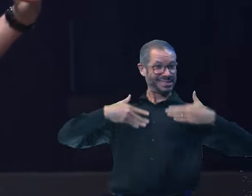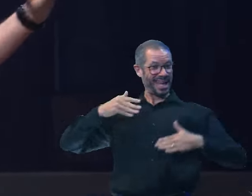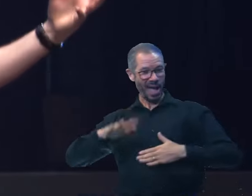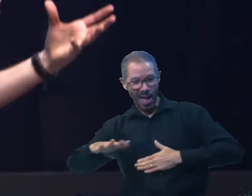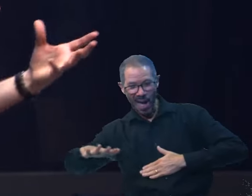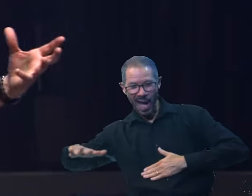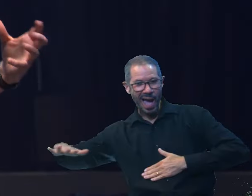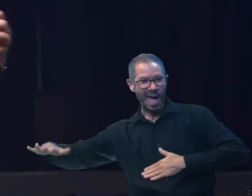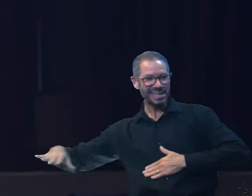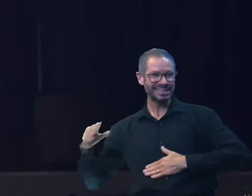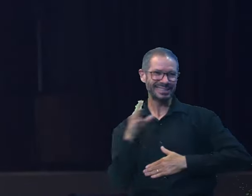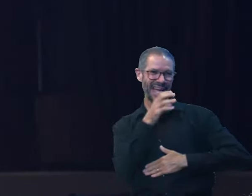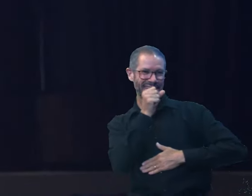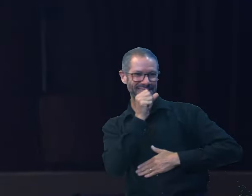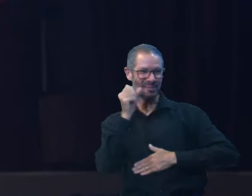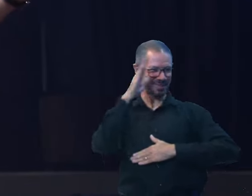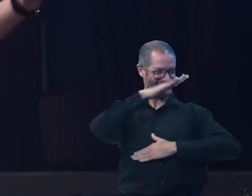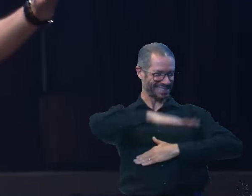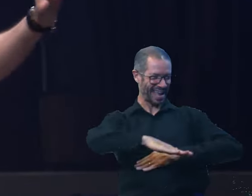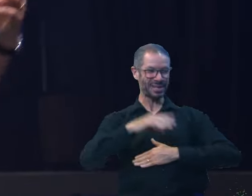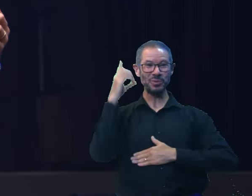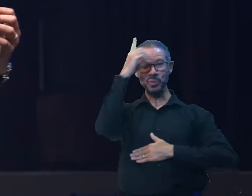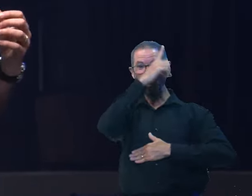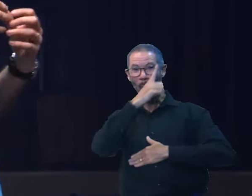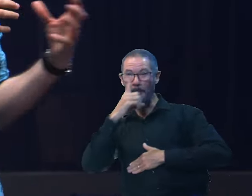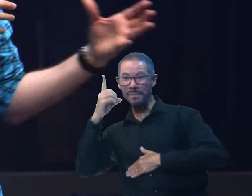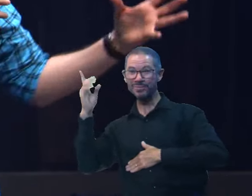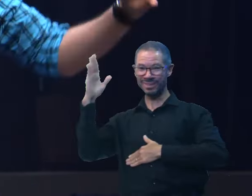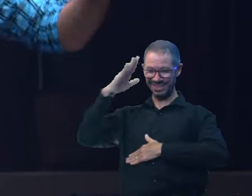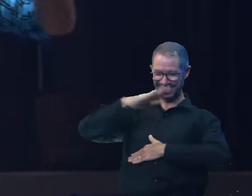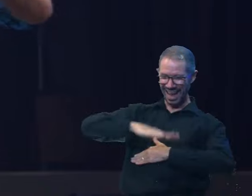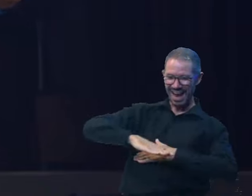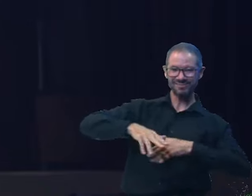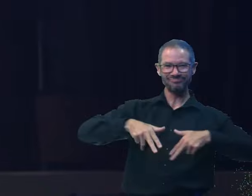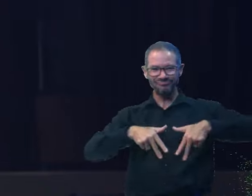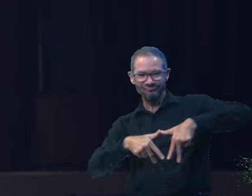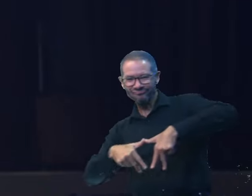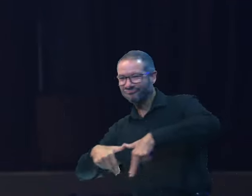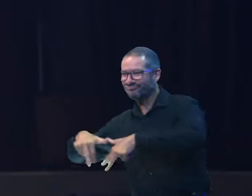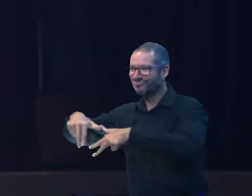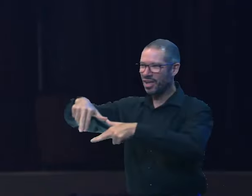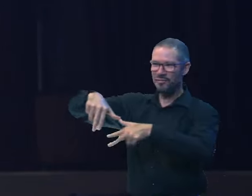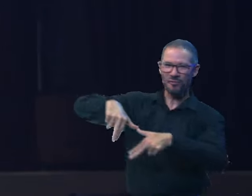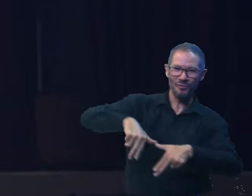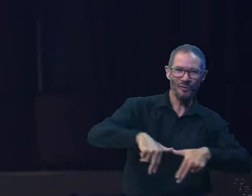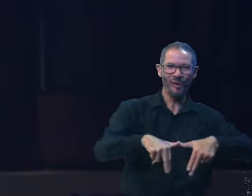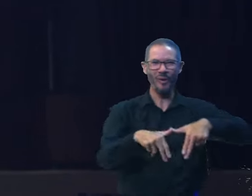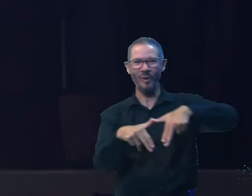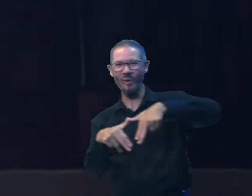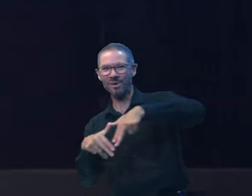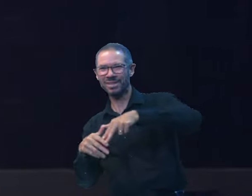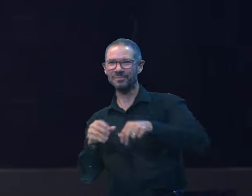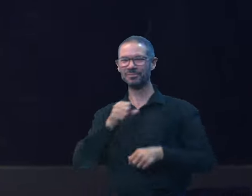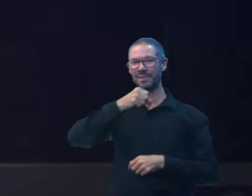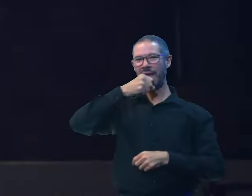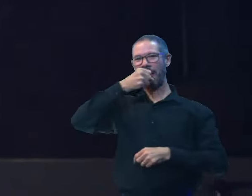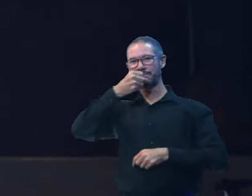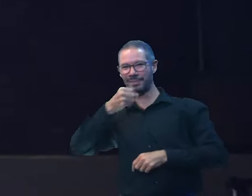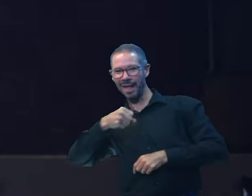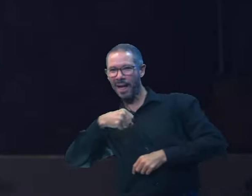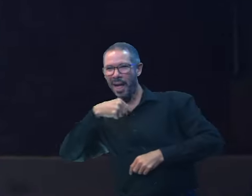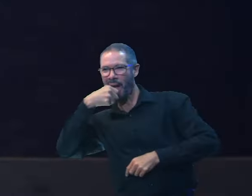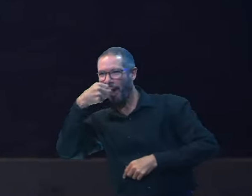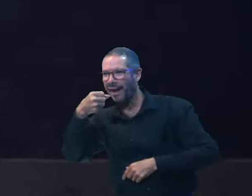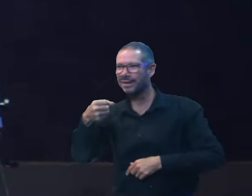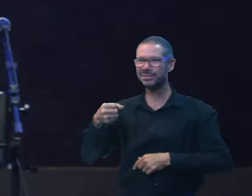lá, sábado à tarde, um domingo à tarde, a gente vai e começa a dar a volta, em volta de casa, vai tomar um sorvetinho, vai